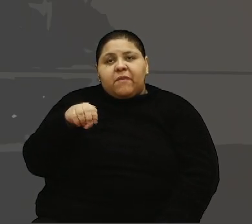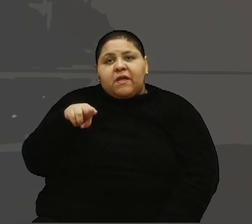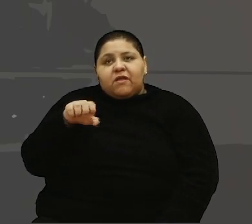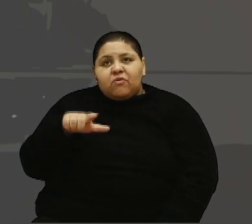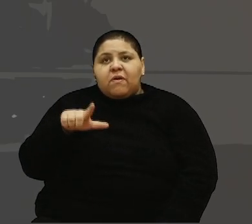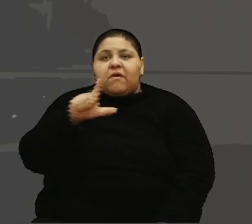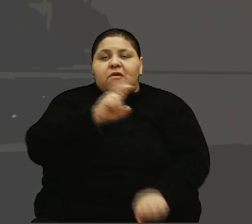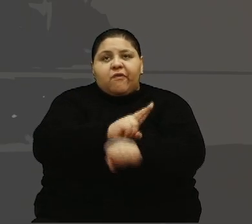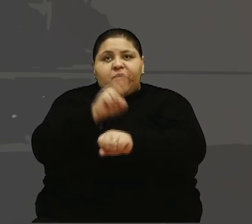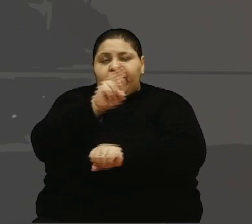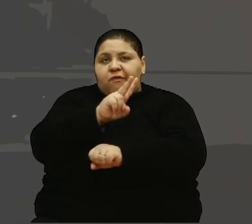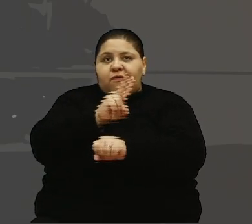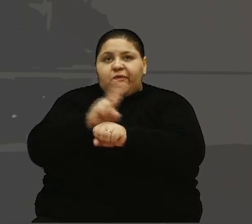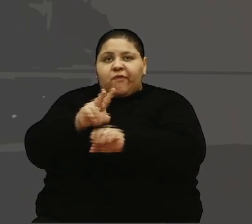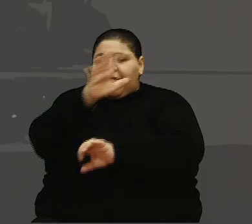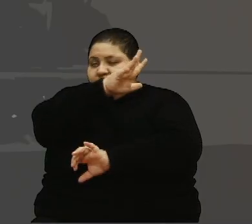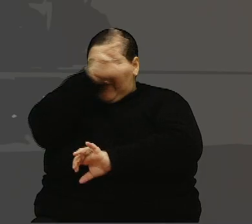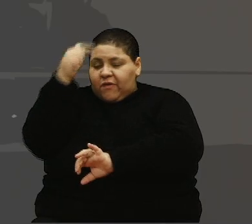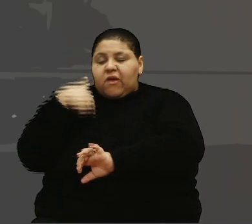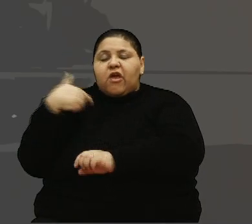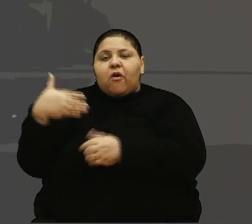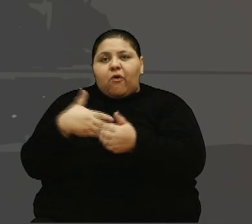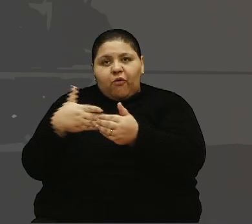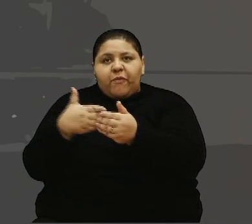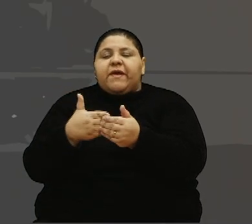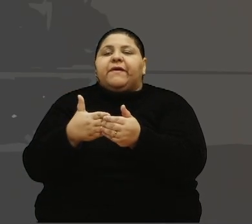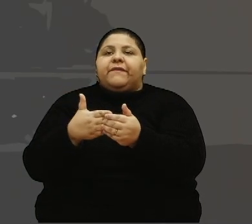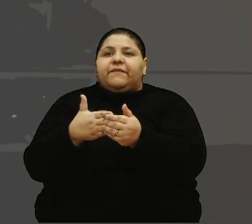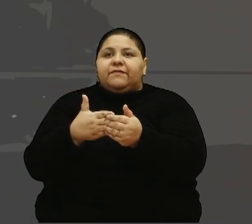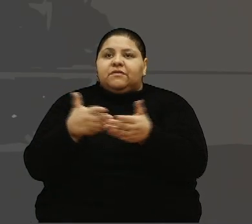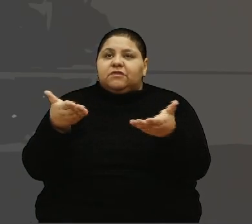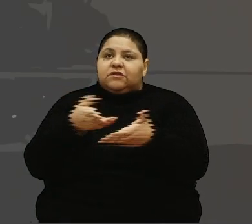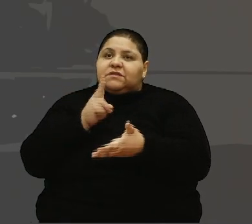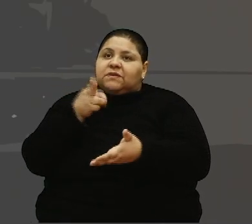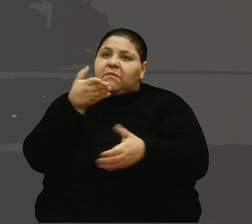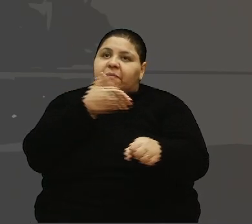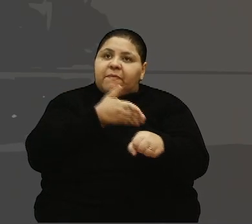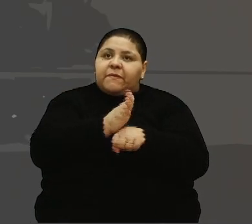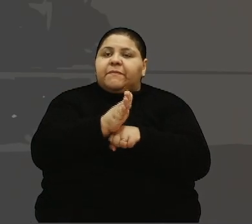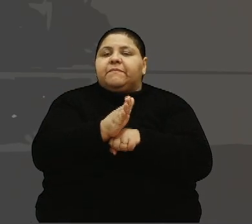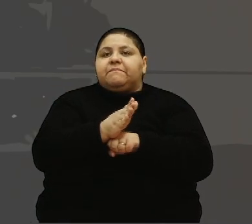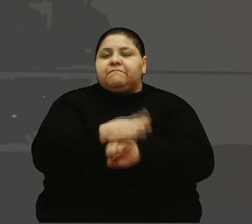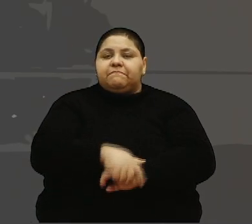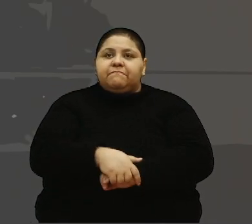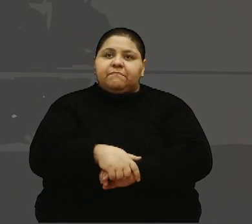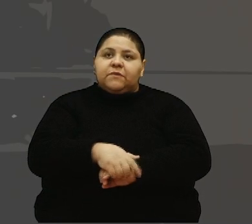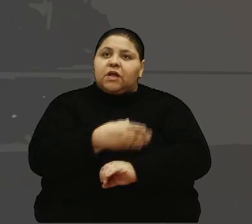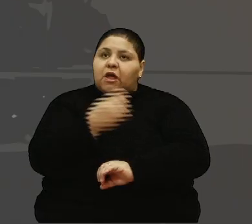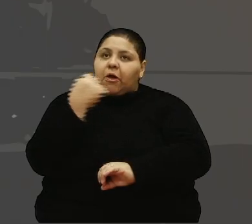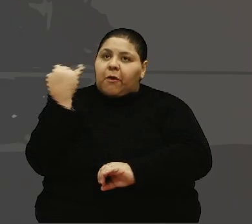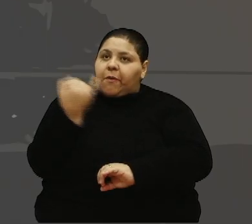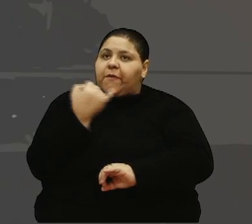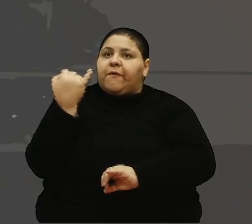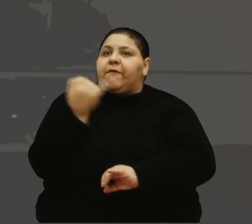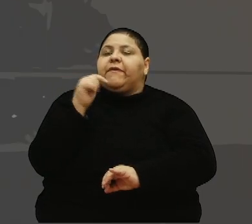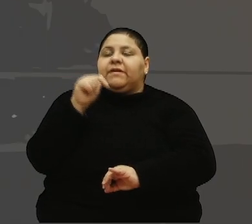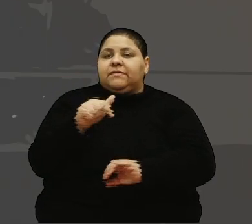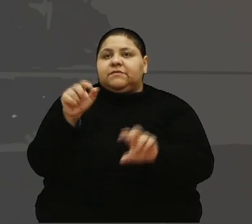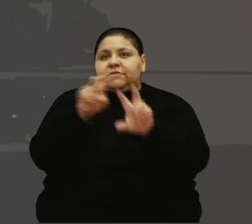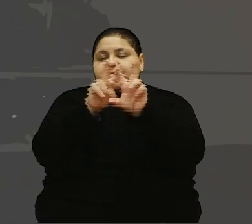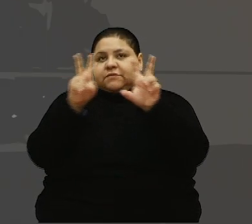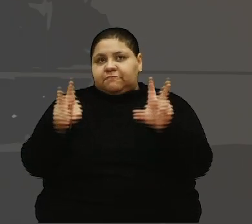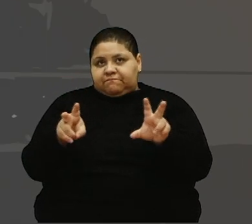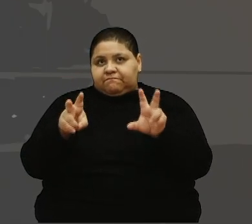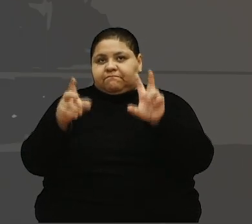Municipal me estendeu esse convite e eu acompanhei ele até lá. Está sempre envolvido aqui o Emanuel e é muito importante nessa pauta de